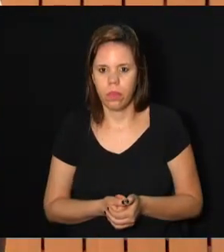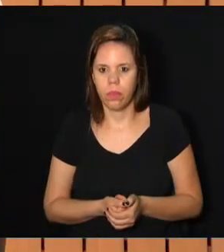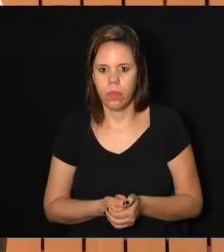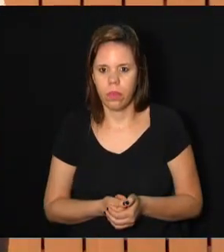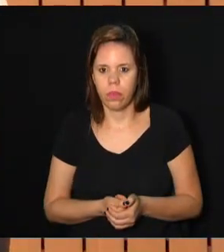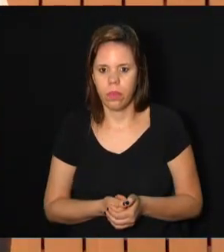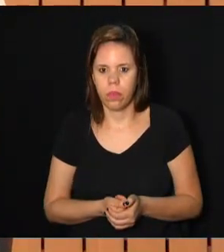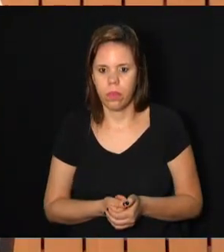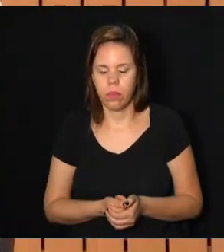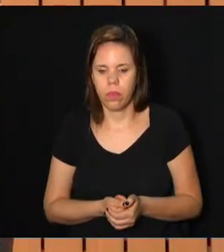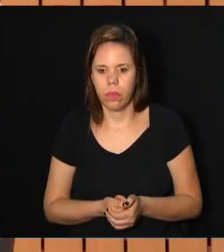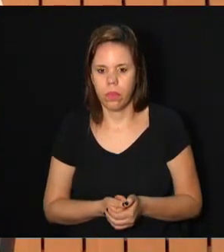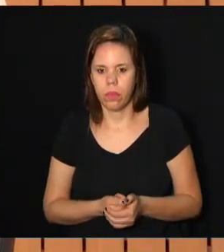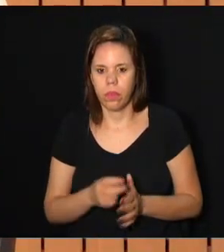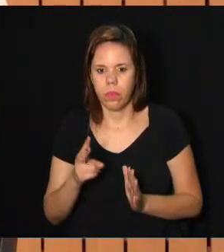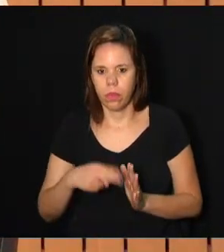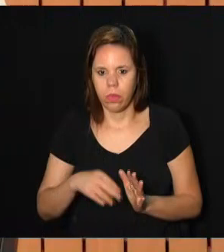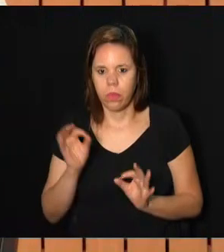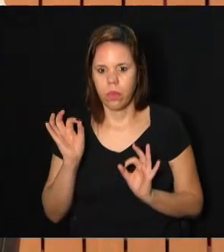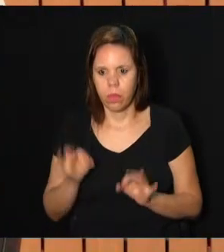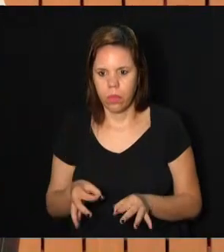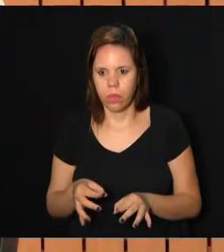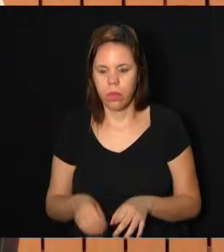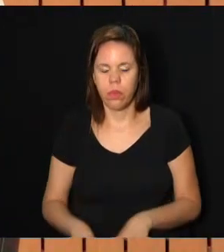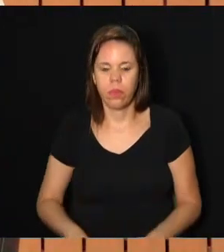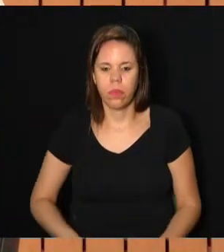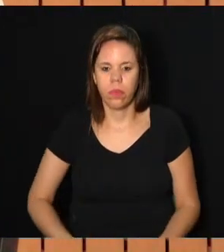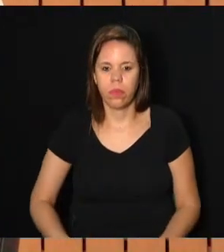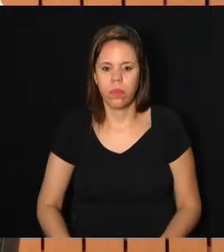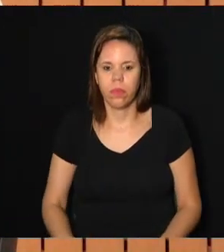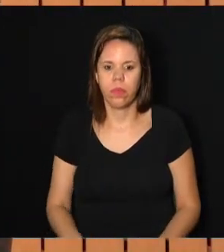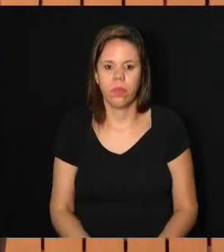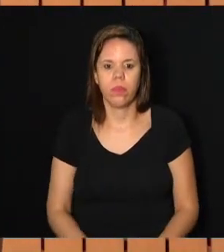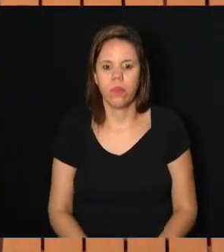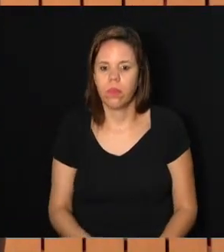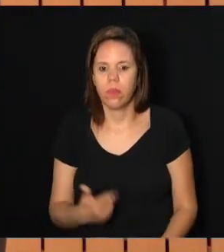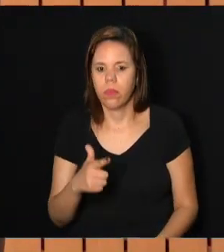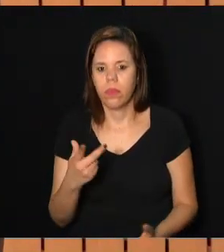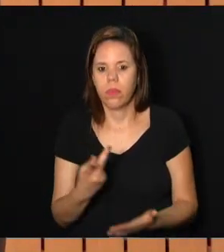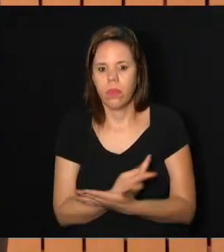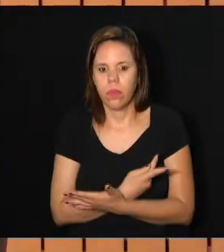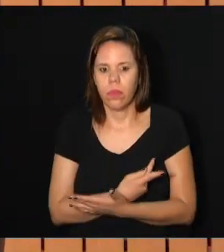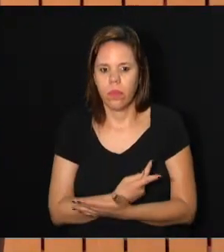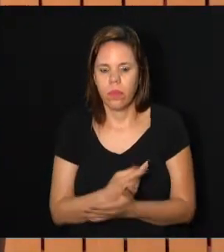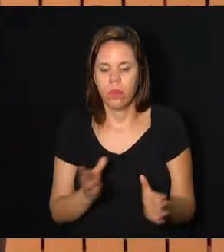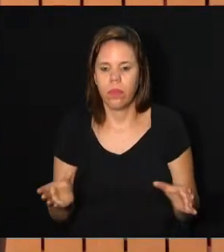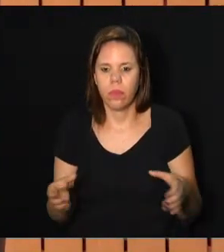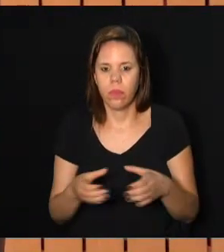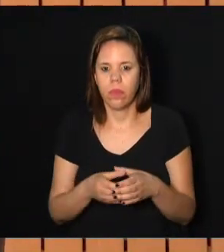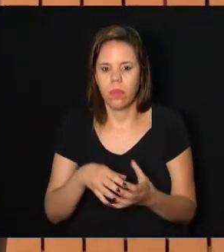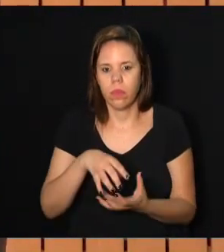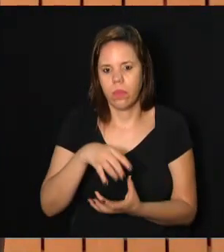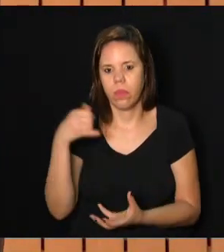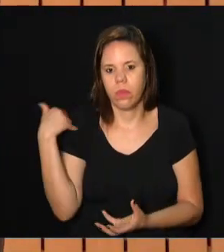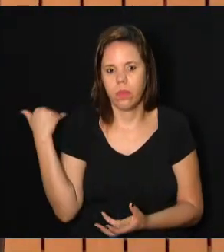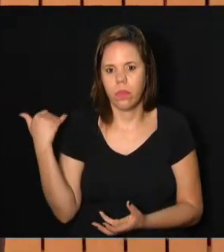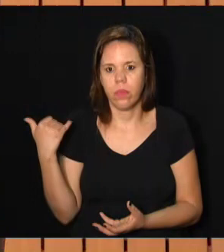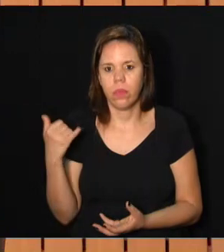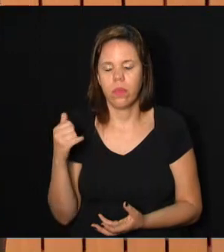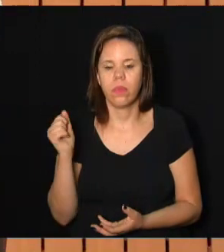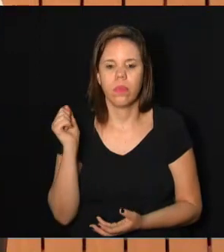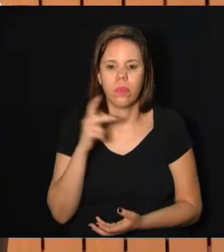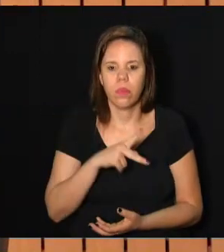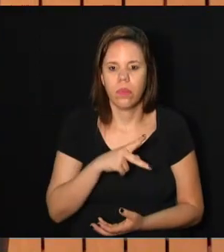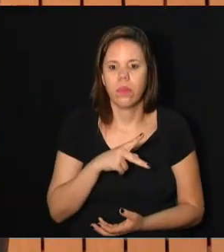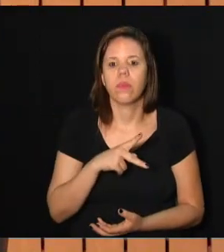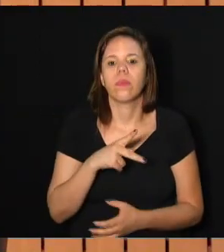a comissão, vou ler corretamente aqui para que não cause erro. Então, Comissão dos Idosos Aposentados e